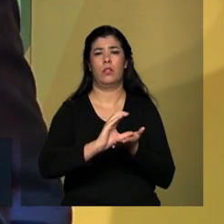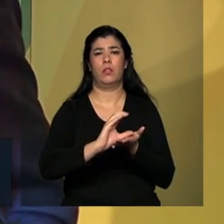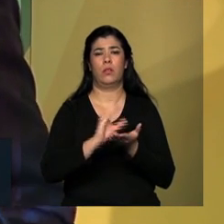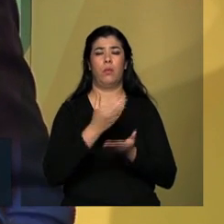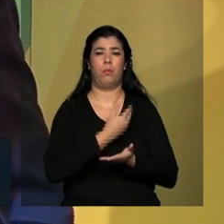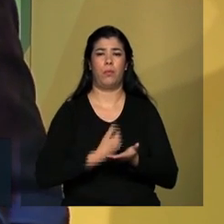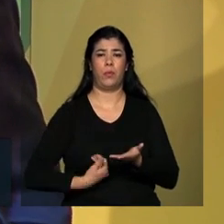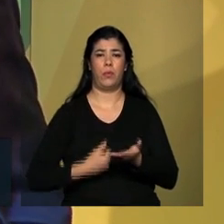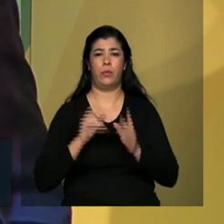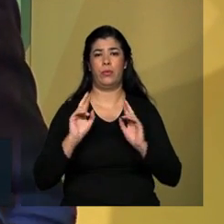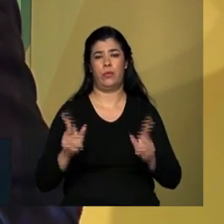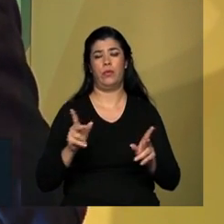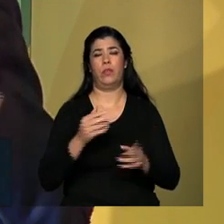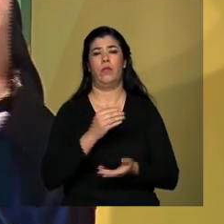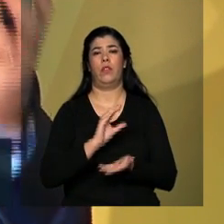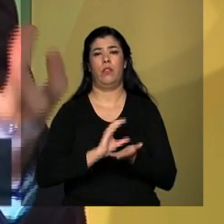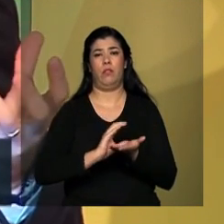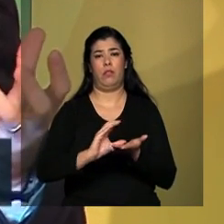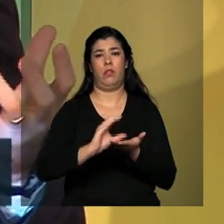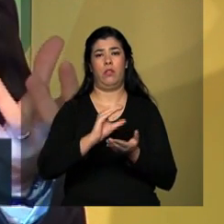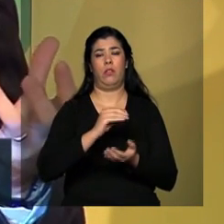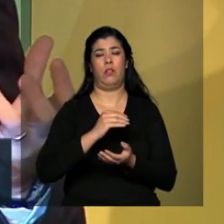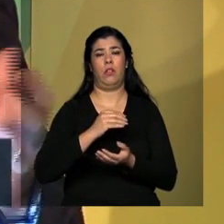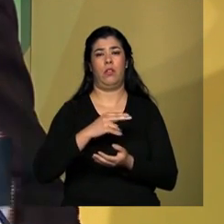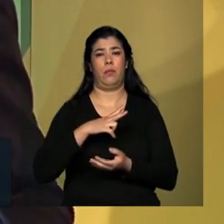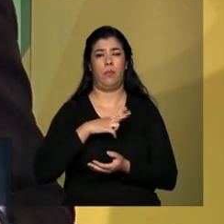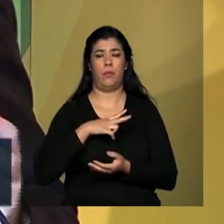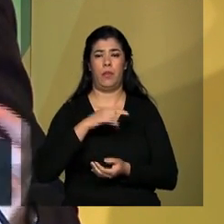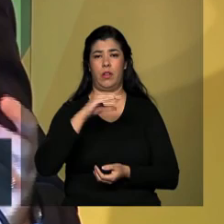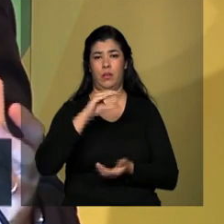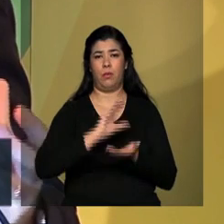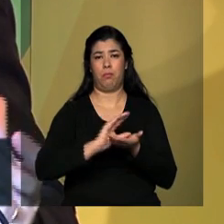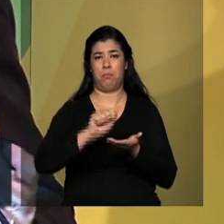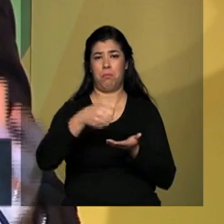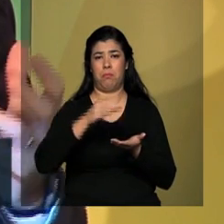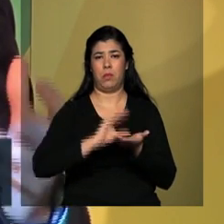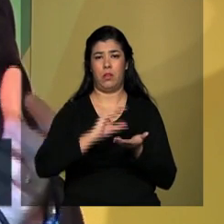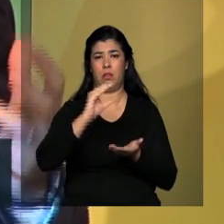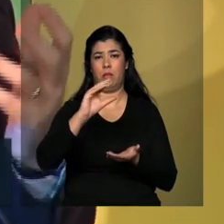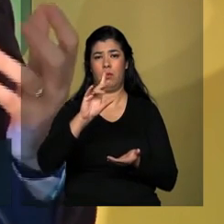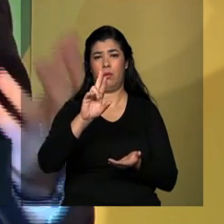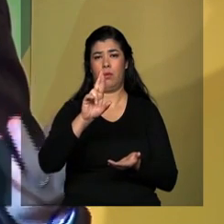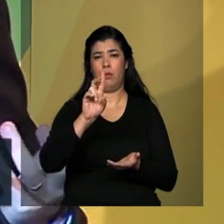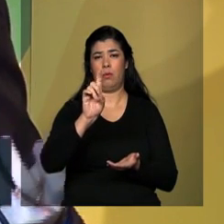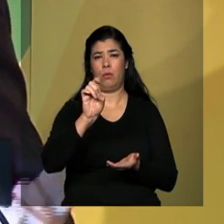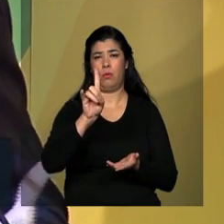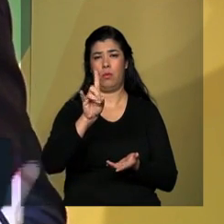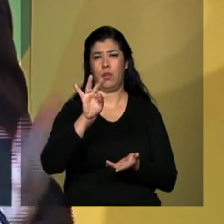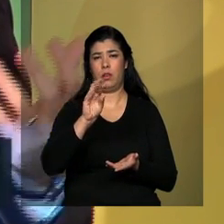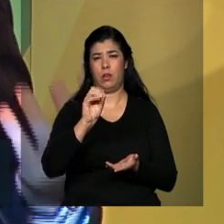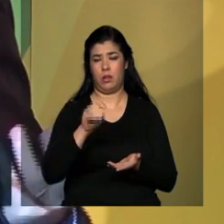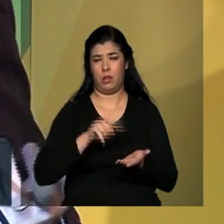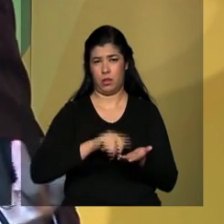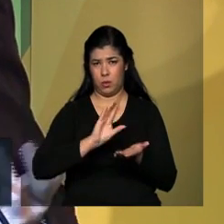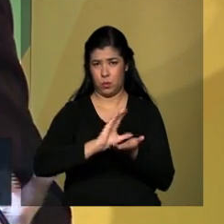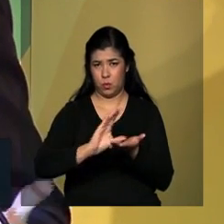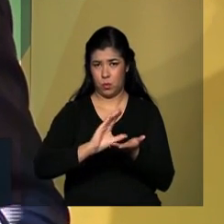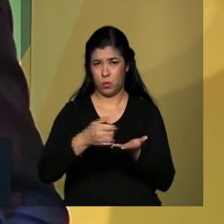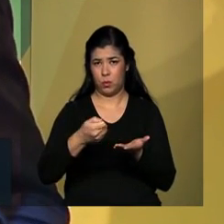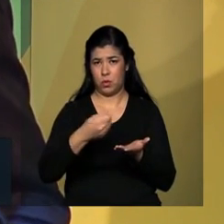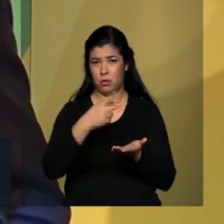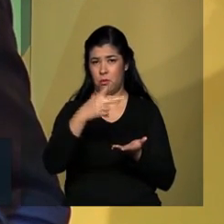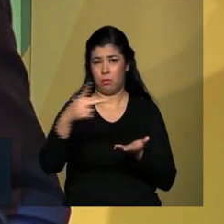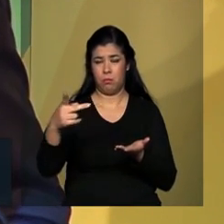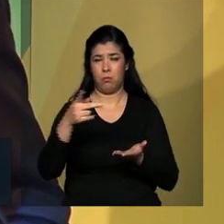isso? Vamos amarrar o crédito público subsidizado, que